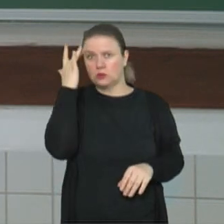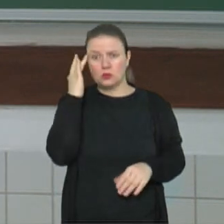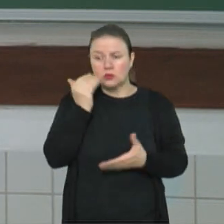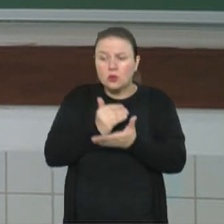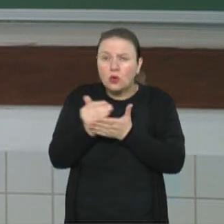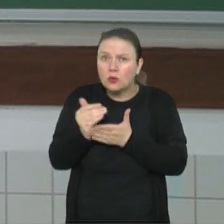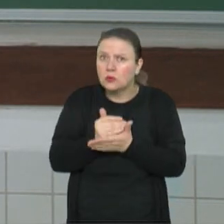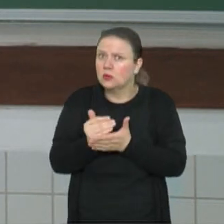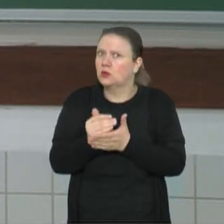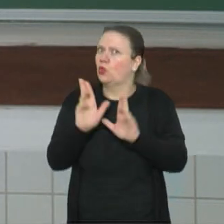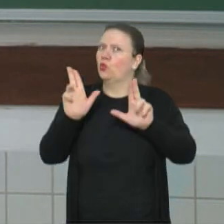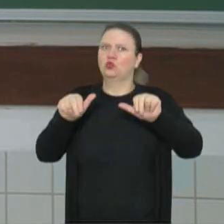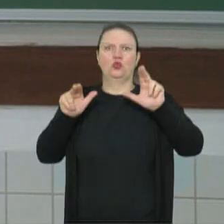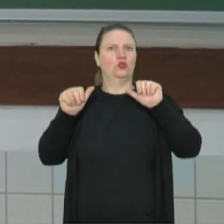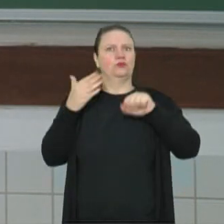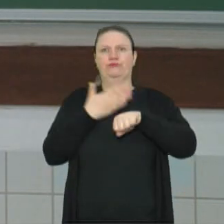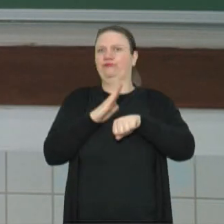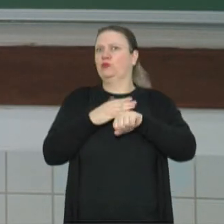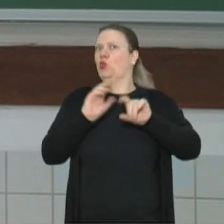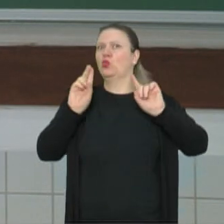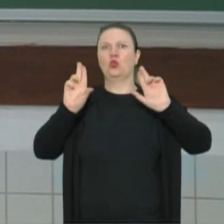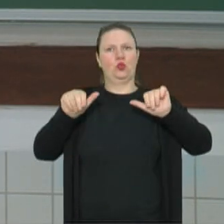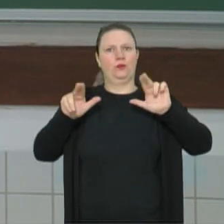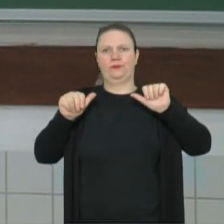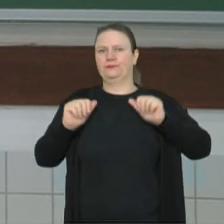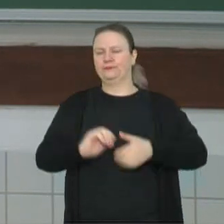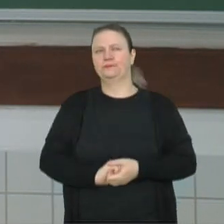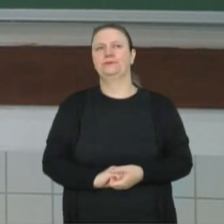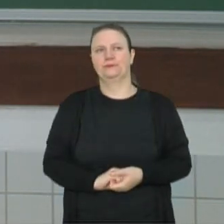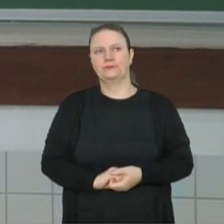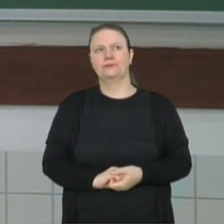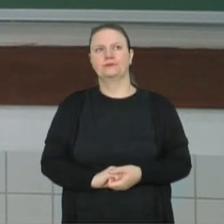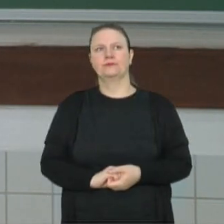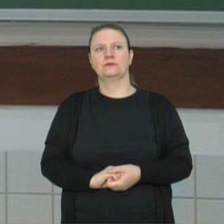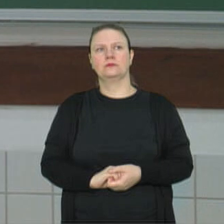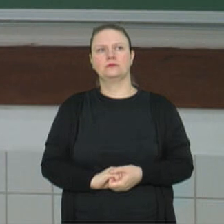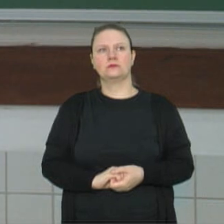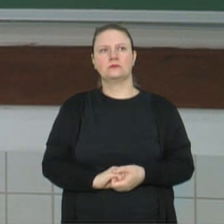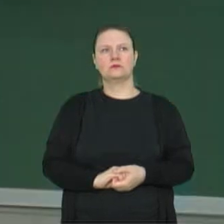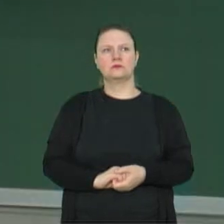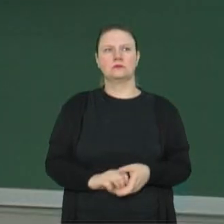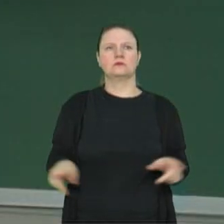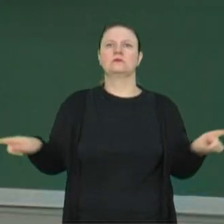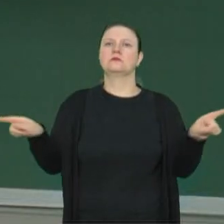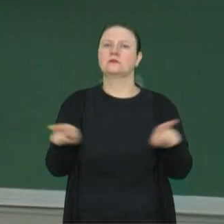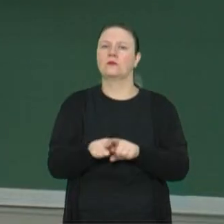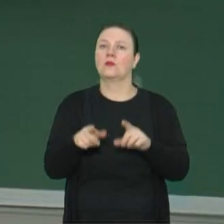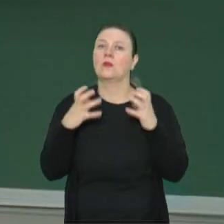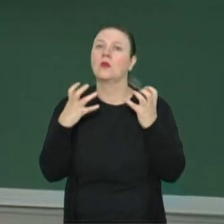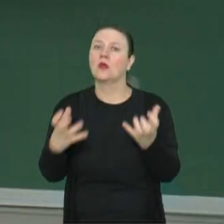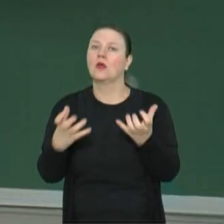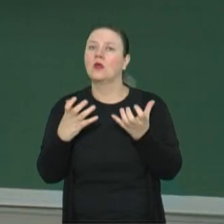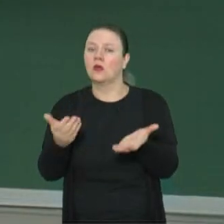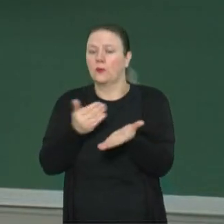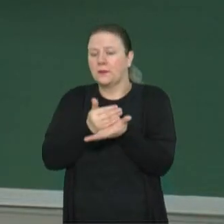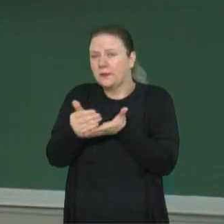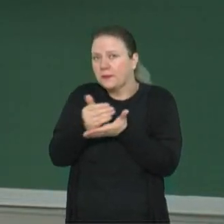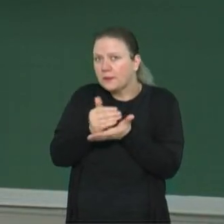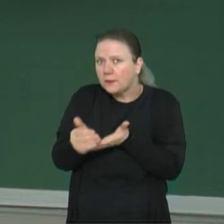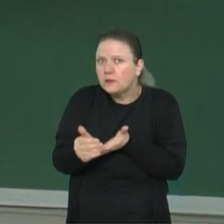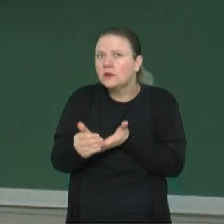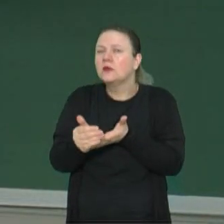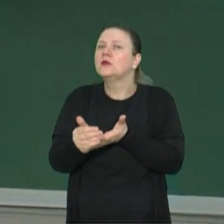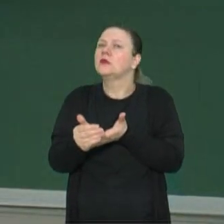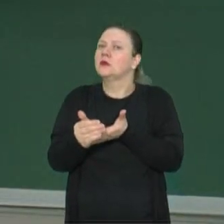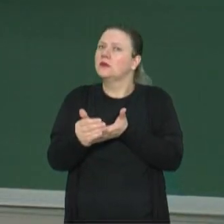sempre tomando todas as seguranças necessárias. Então, para aqueles que querem iniciar na escalada, recomendo